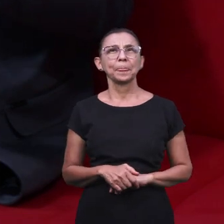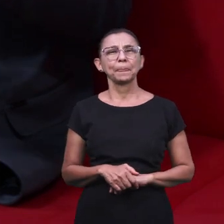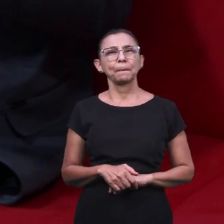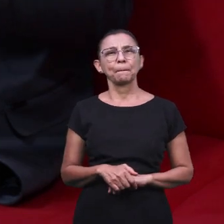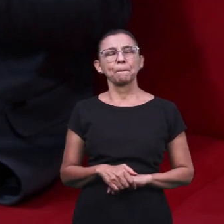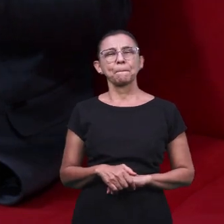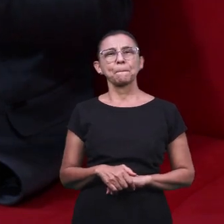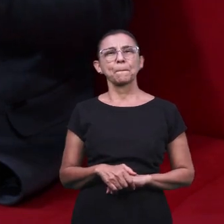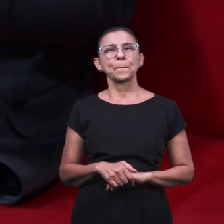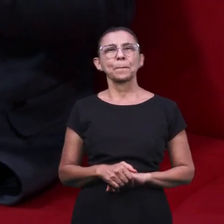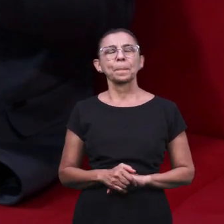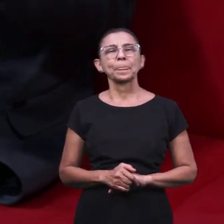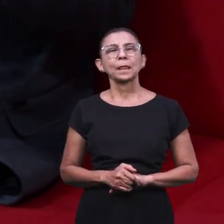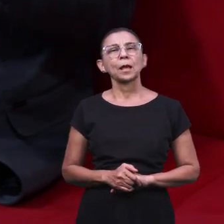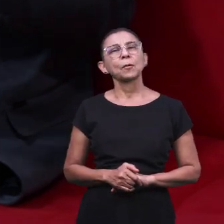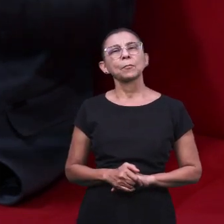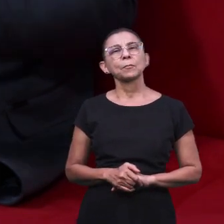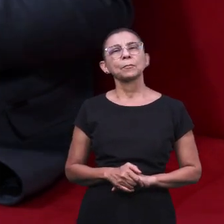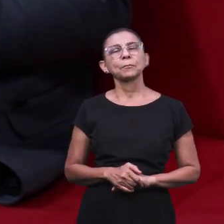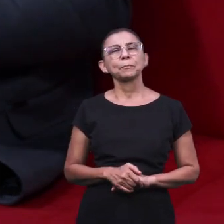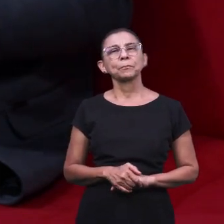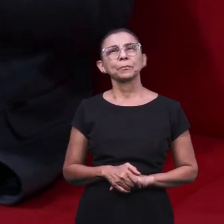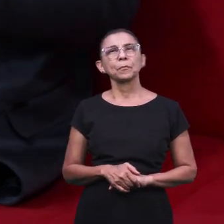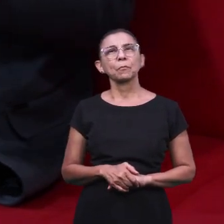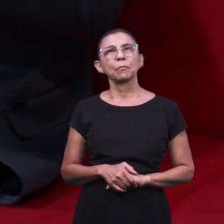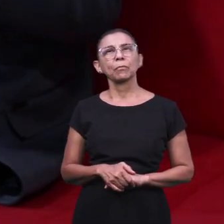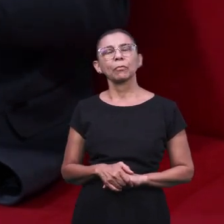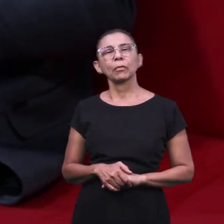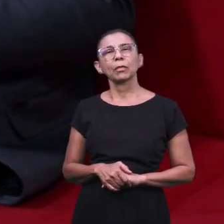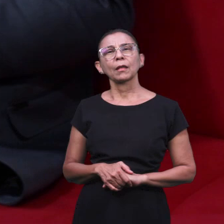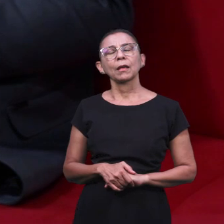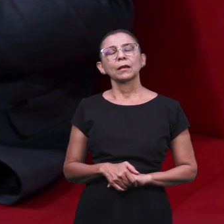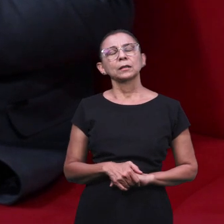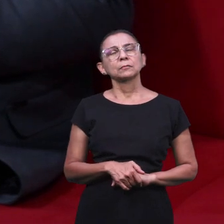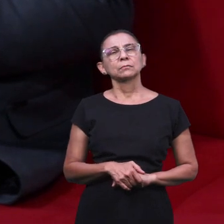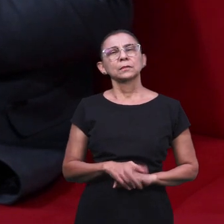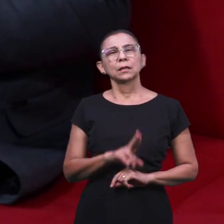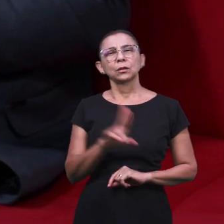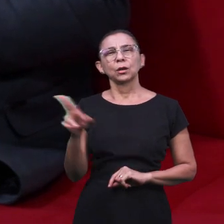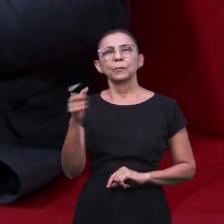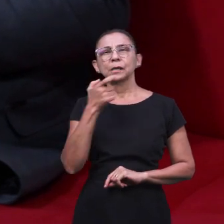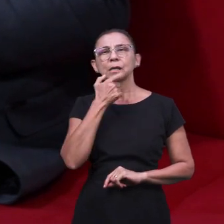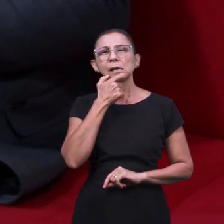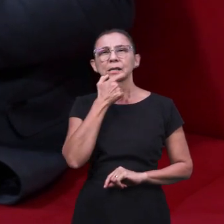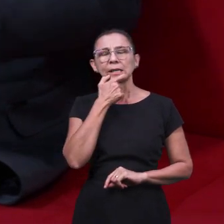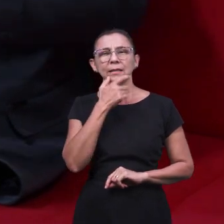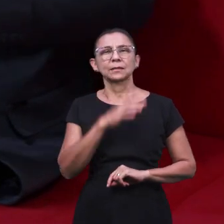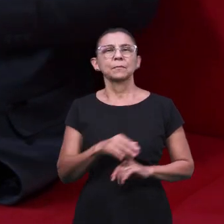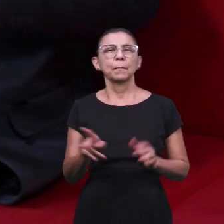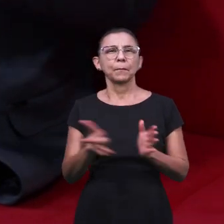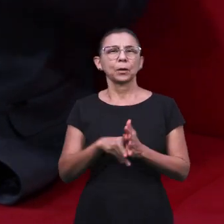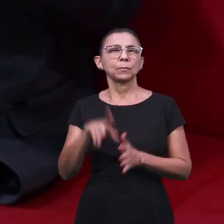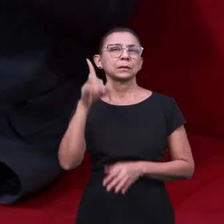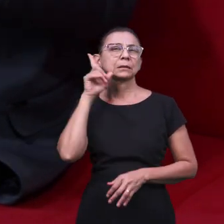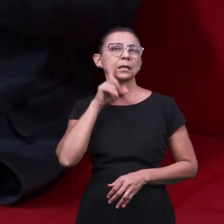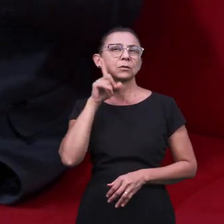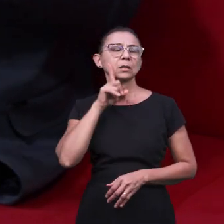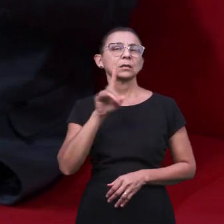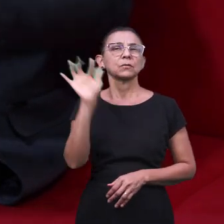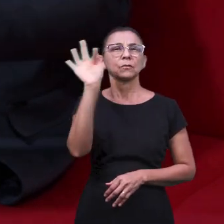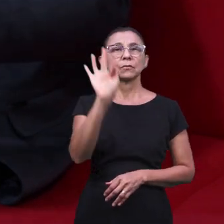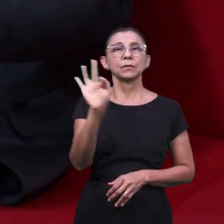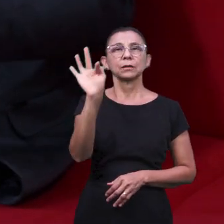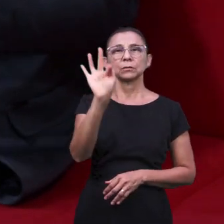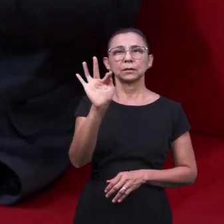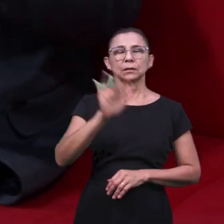Indiana University. Isso foi feito em 1989, lá nos Estados Unidos, além de uma série